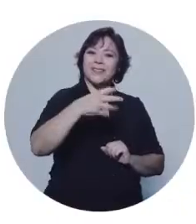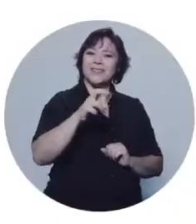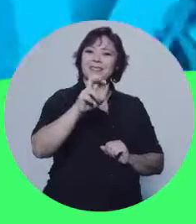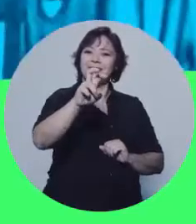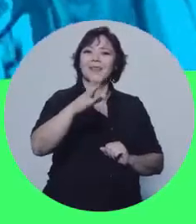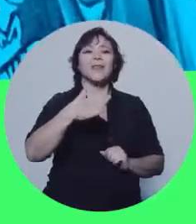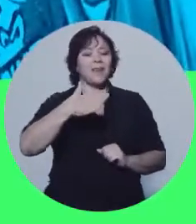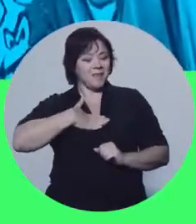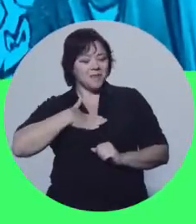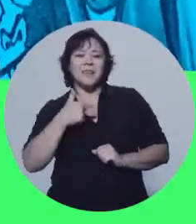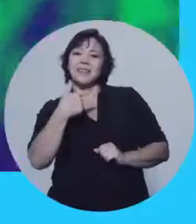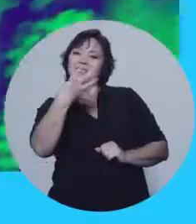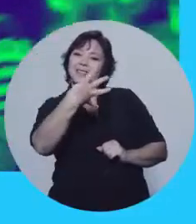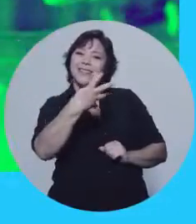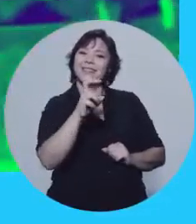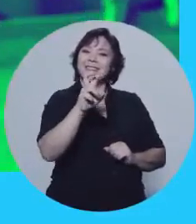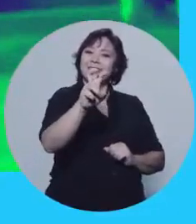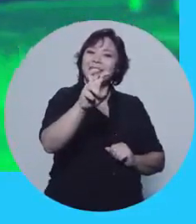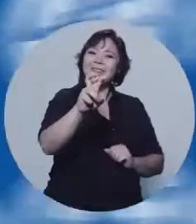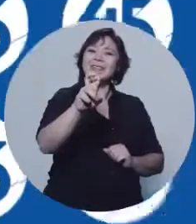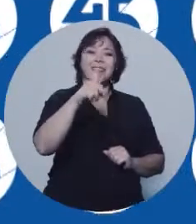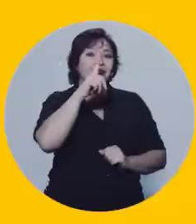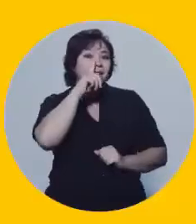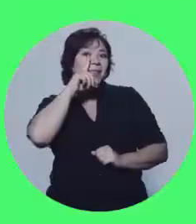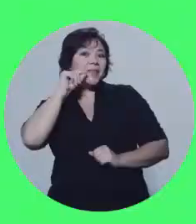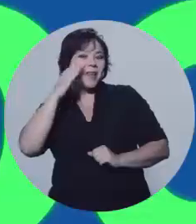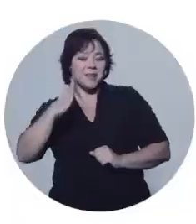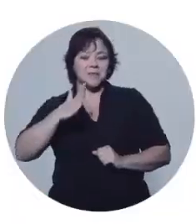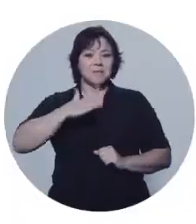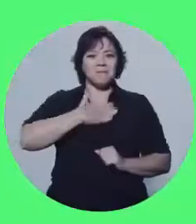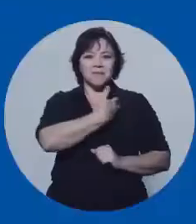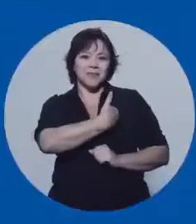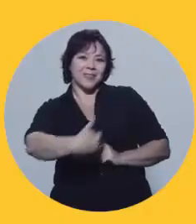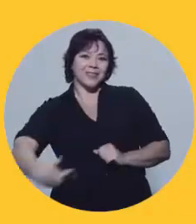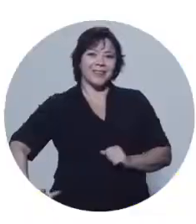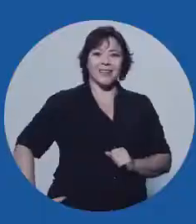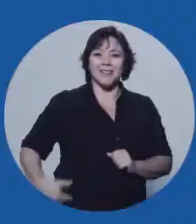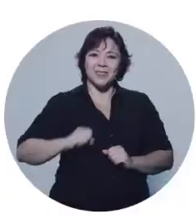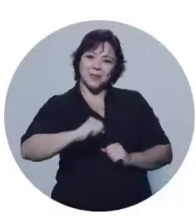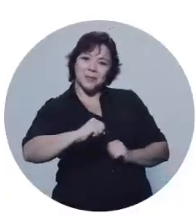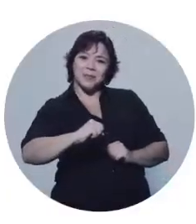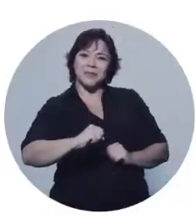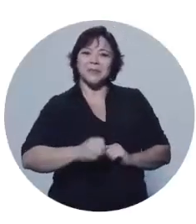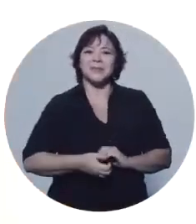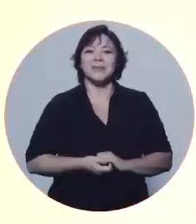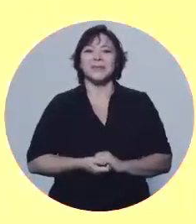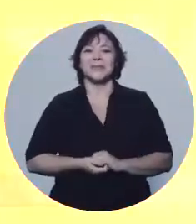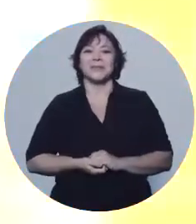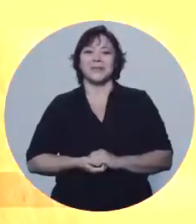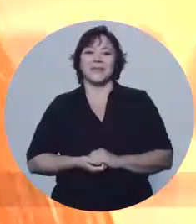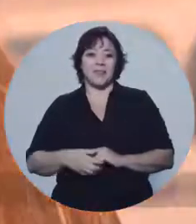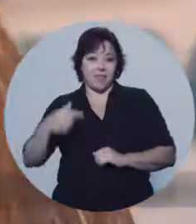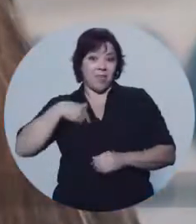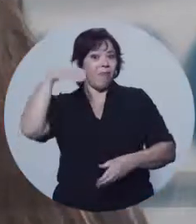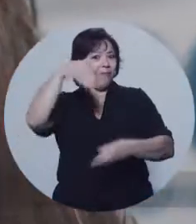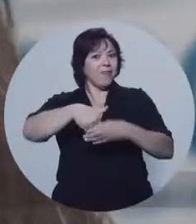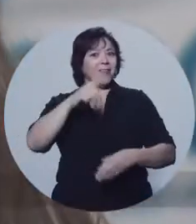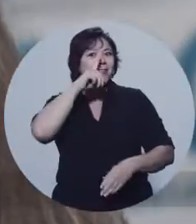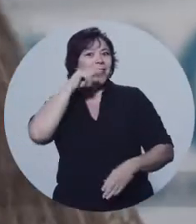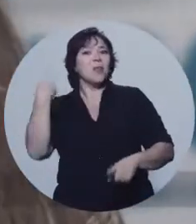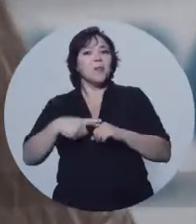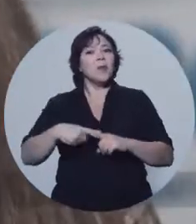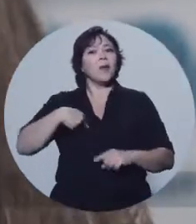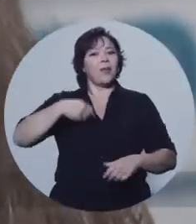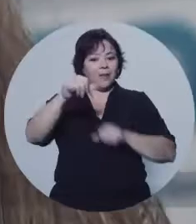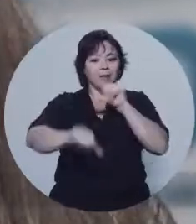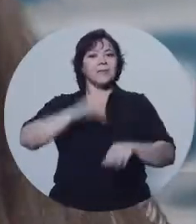45. Sou 45. Eduardo governado. Eu voto em Eduardo porque